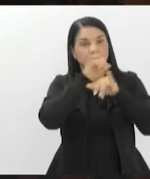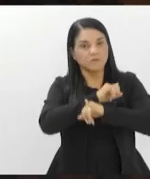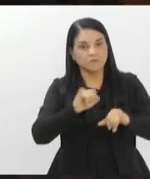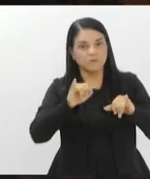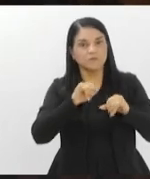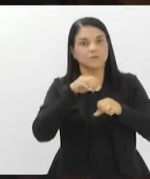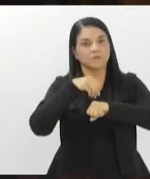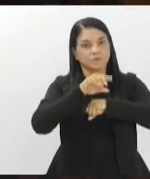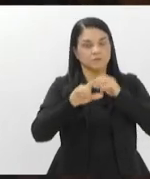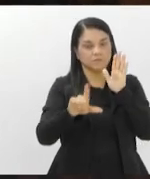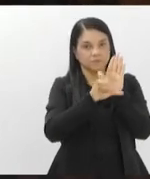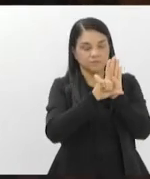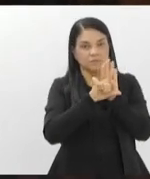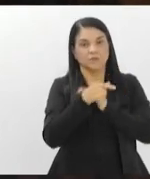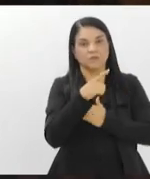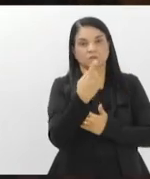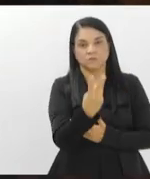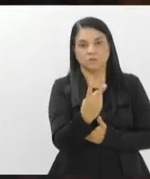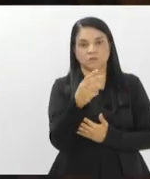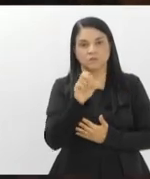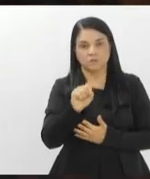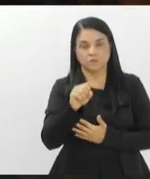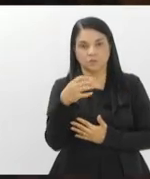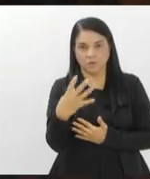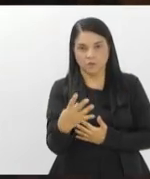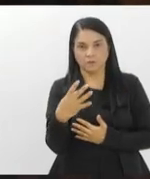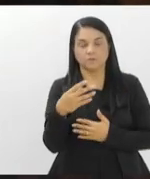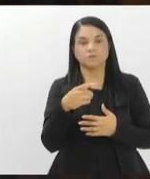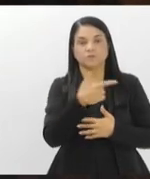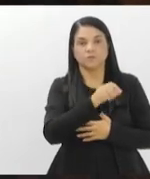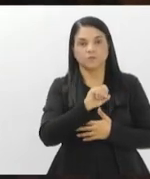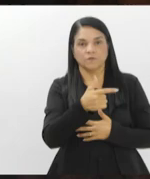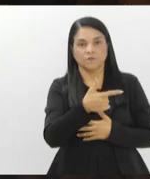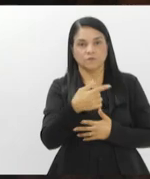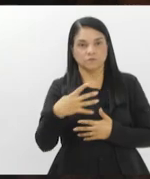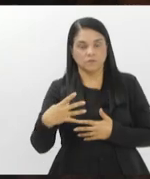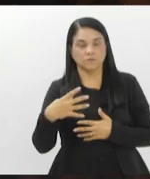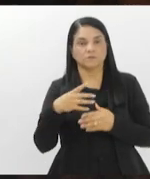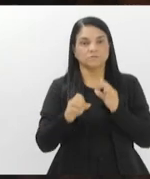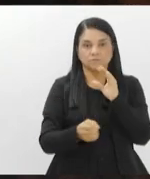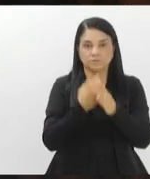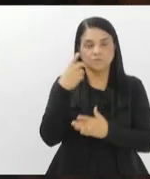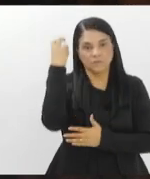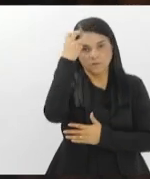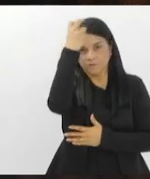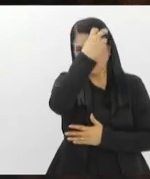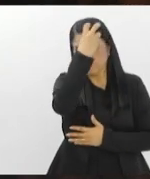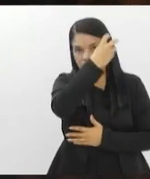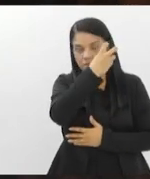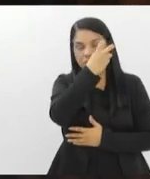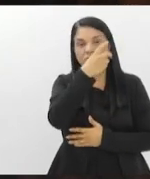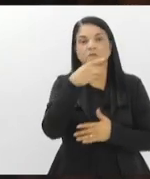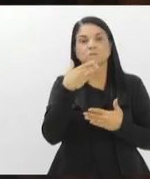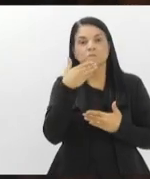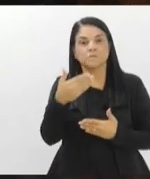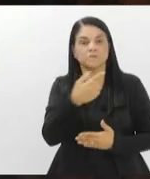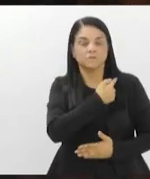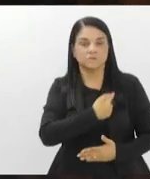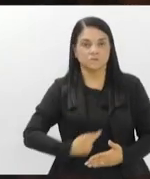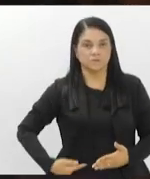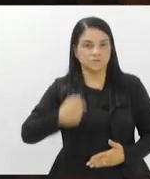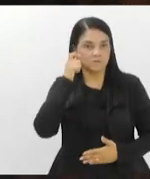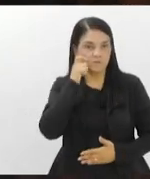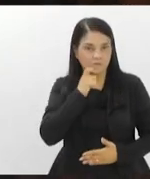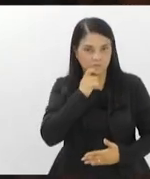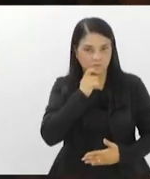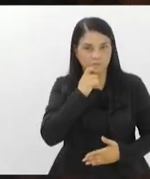Anuncio, indicação legislativa número 284 de 2024, de autoria de deputada Verônica Lima, que solicita ao excelentíssimo